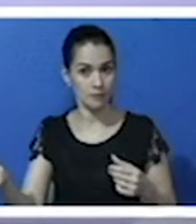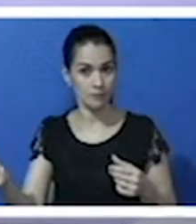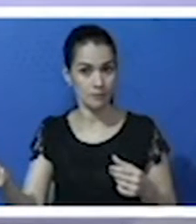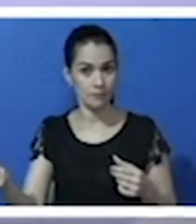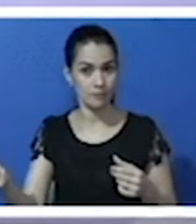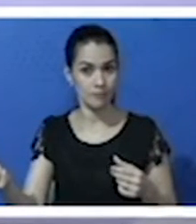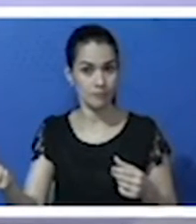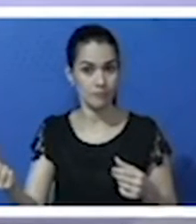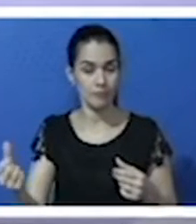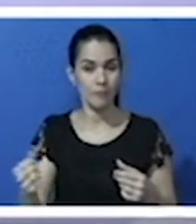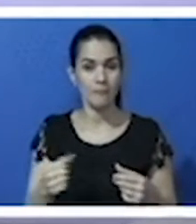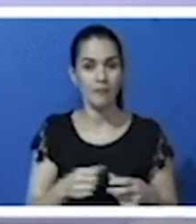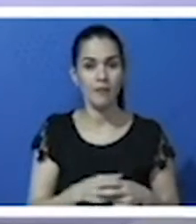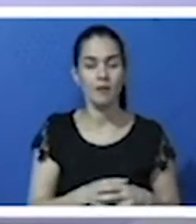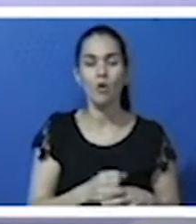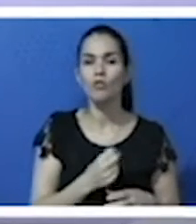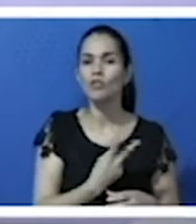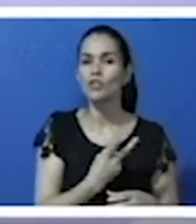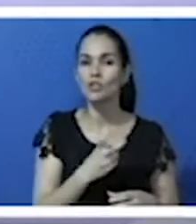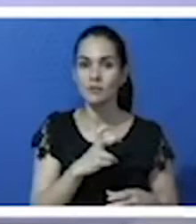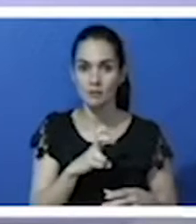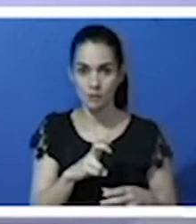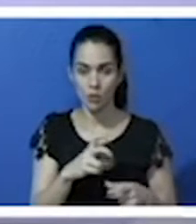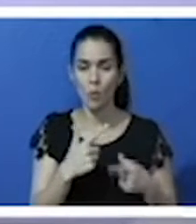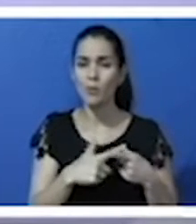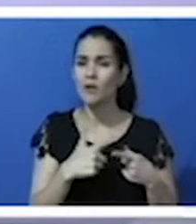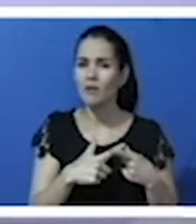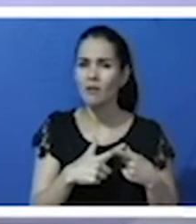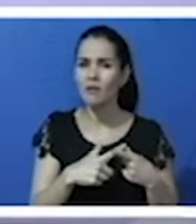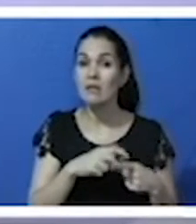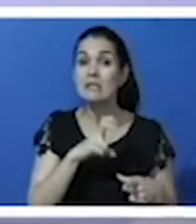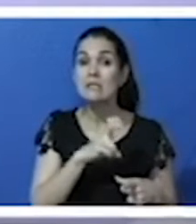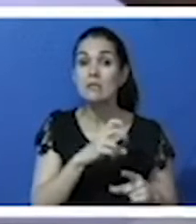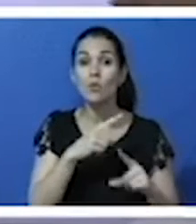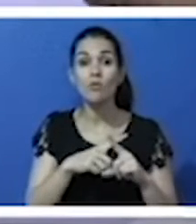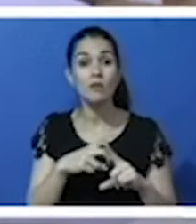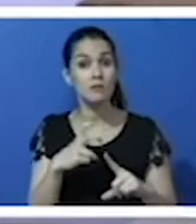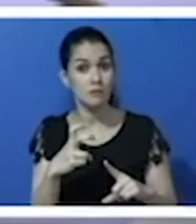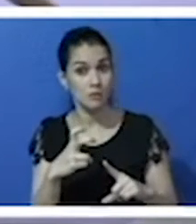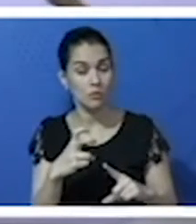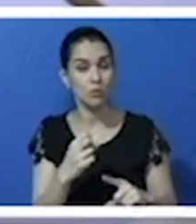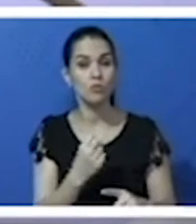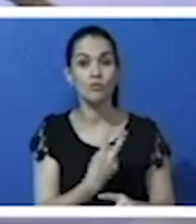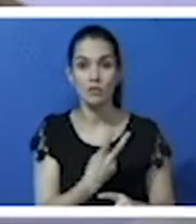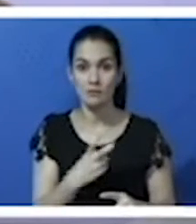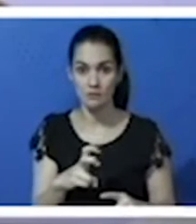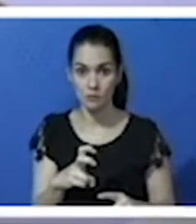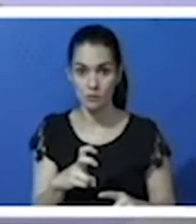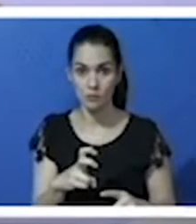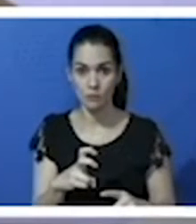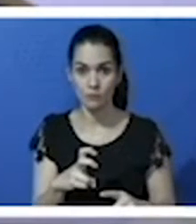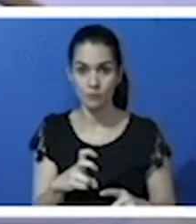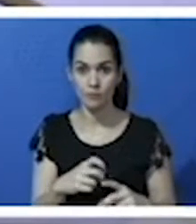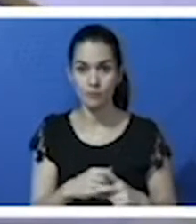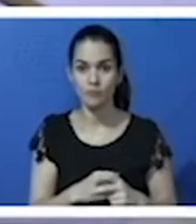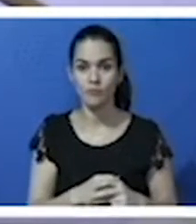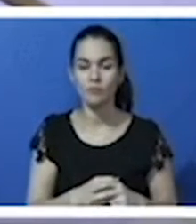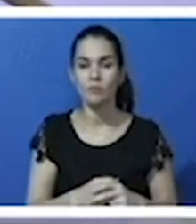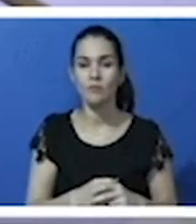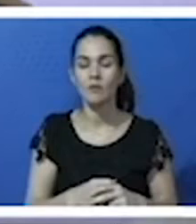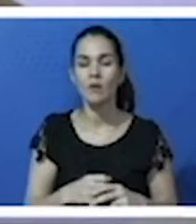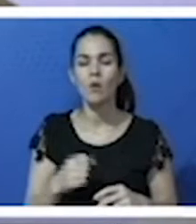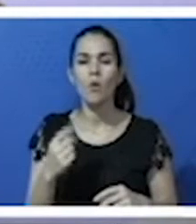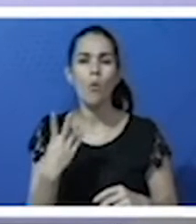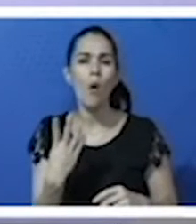Aí, menos 5 elevado ao quadrado é 25, né? Porque é 5 vezes 5 dá 25. Aqui eu fiz menos 4 vezes